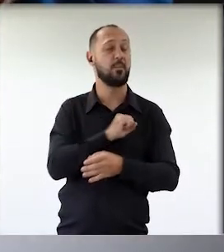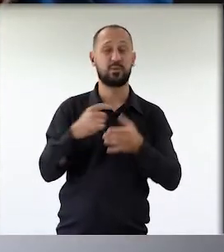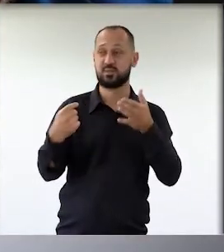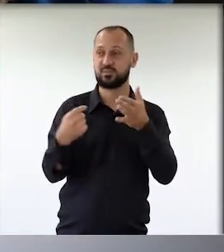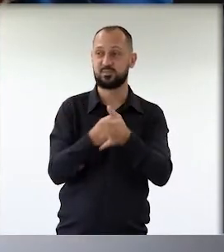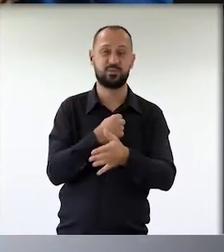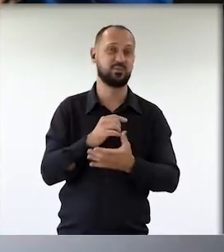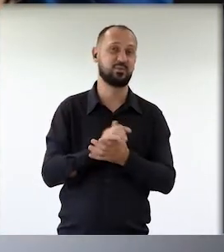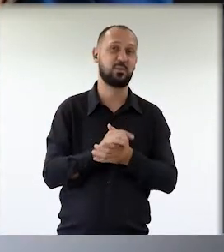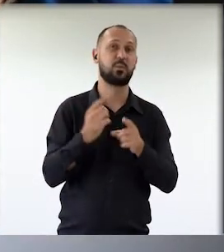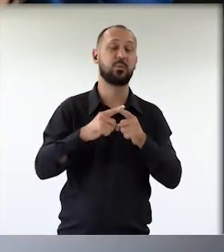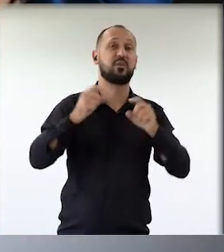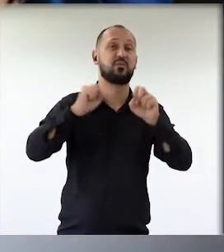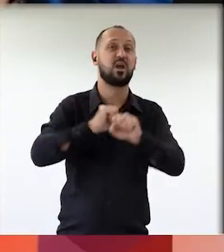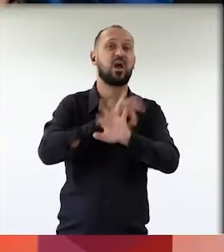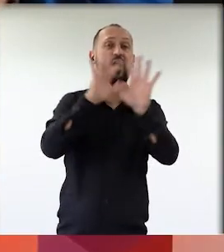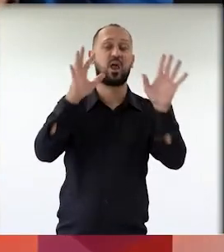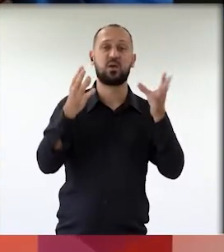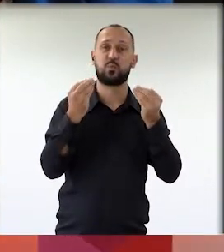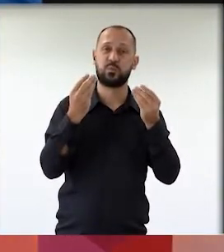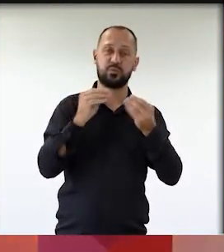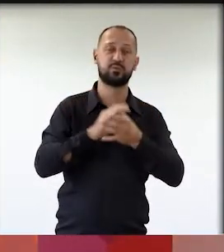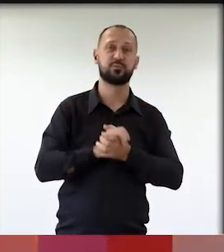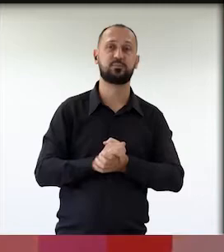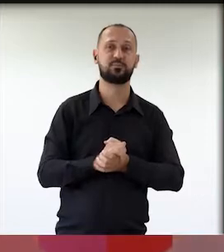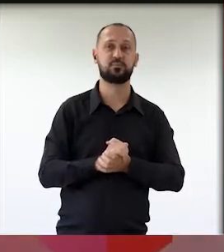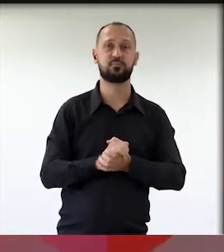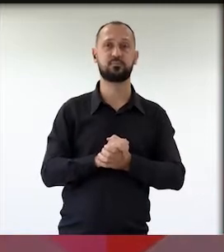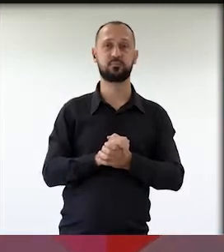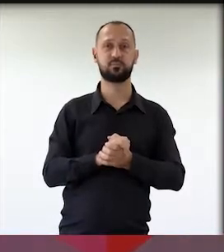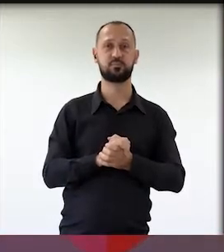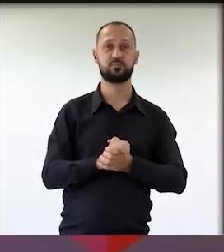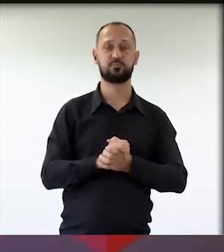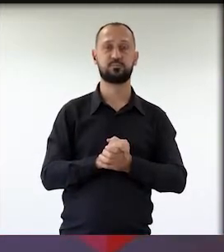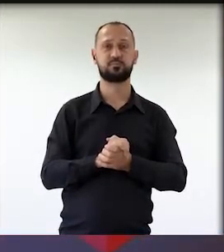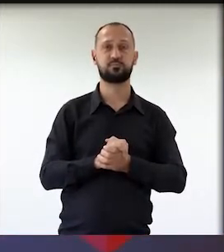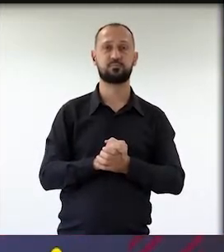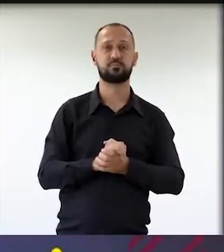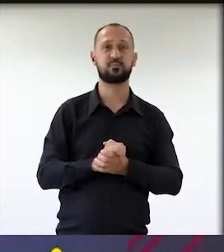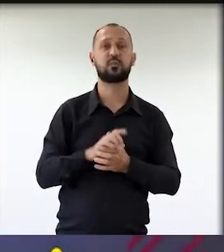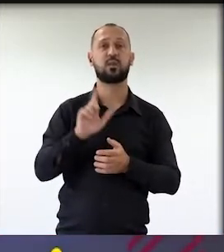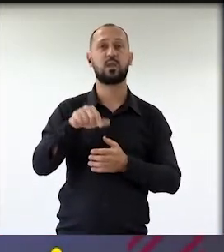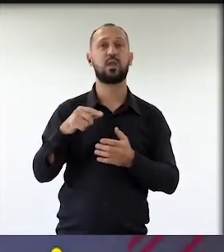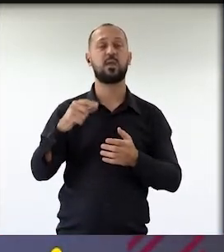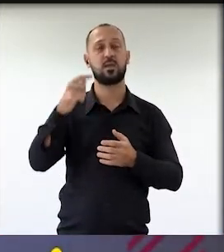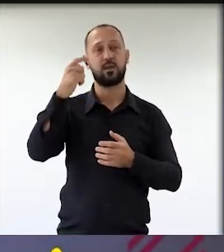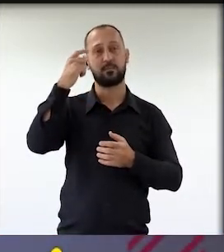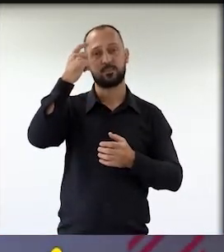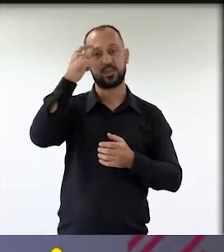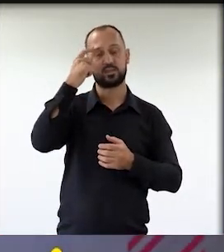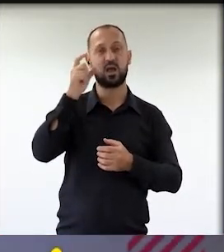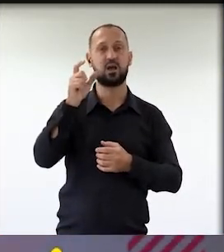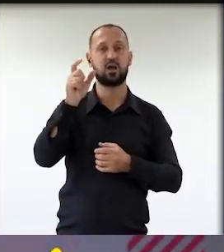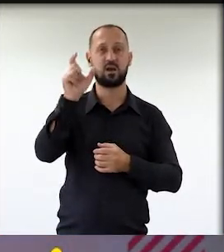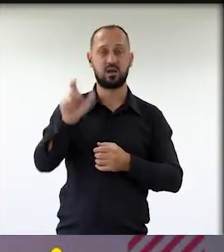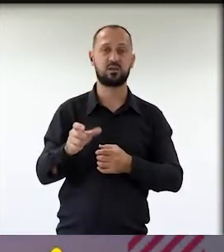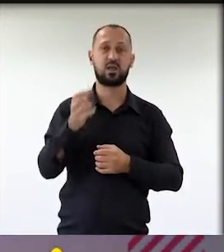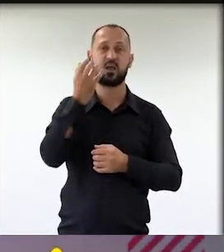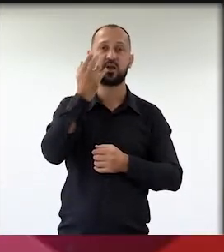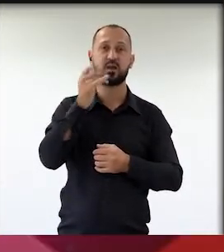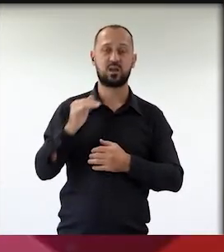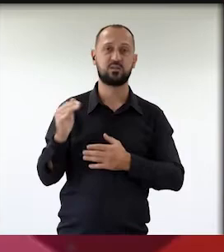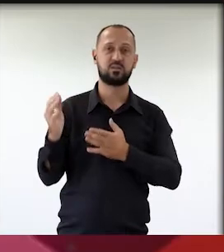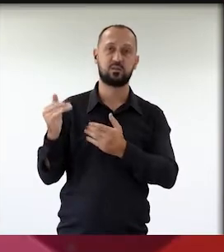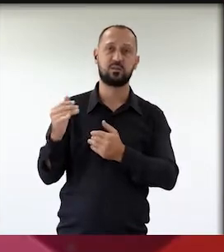gosto muito dessa pergunta, porque eu acho que esclarece a muitos, né? É errado pensar que a